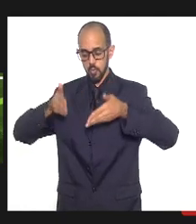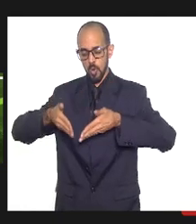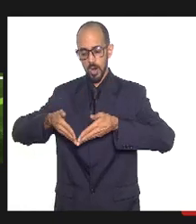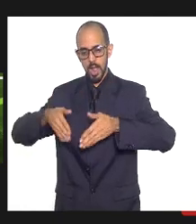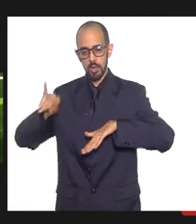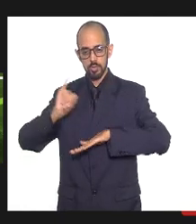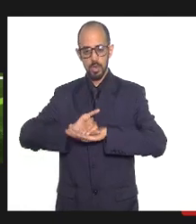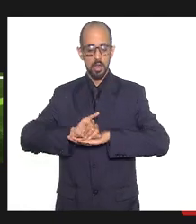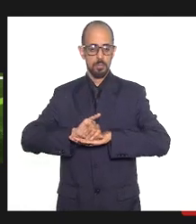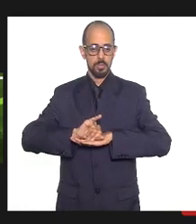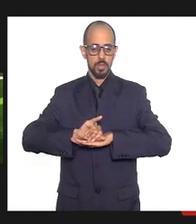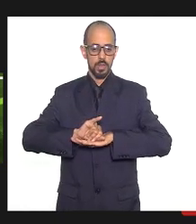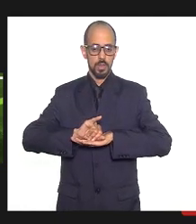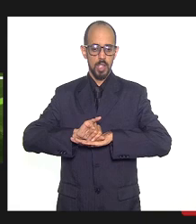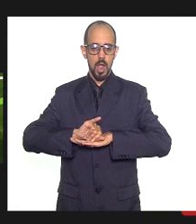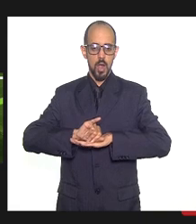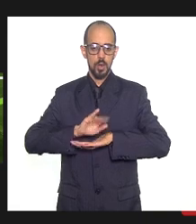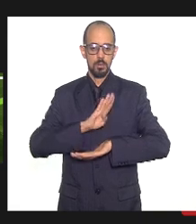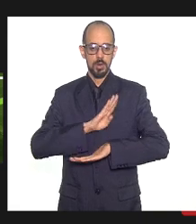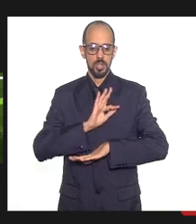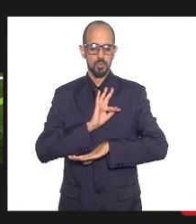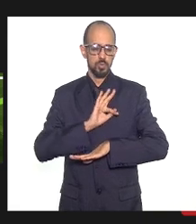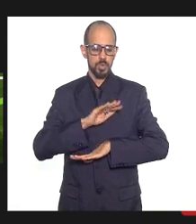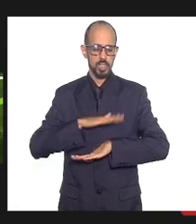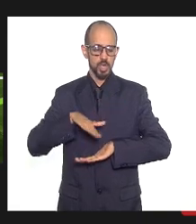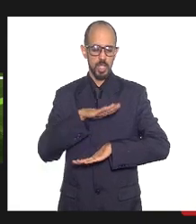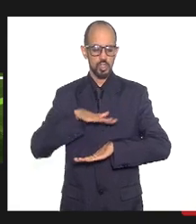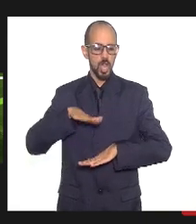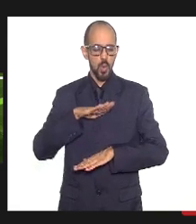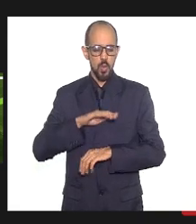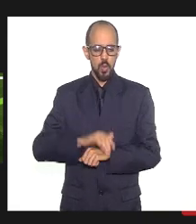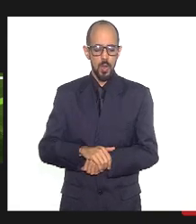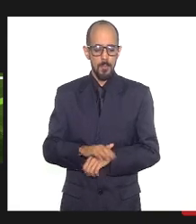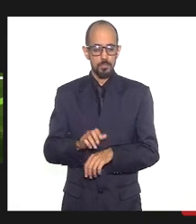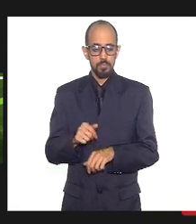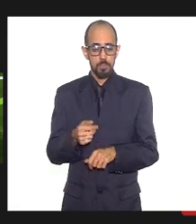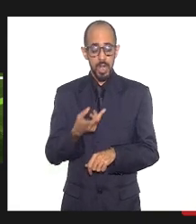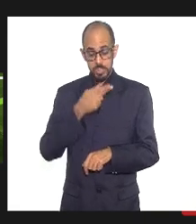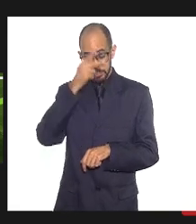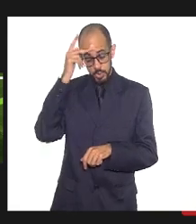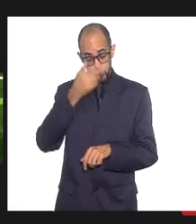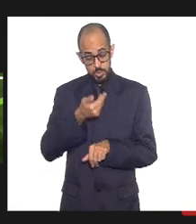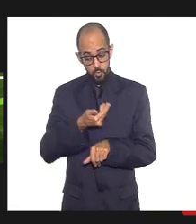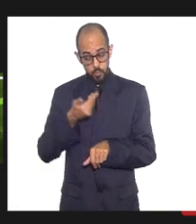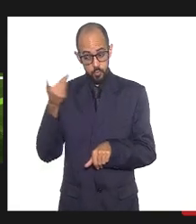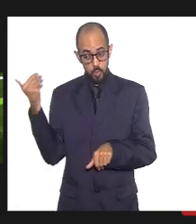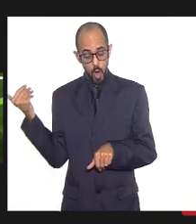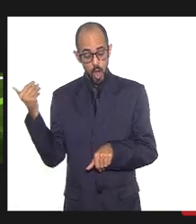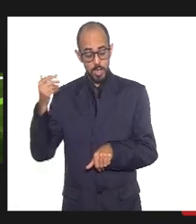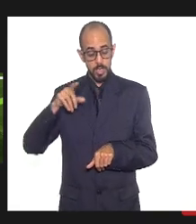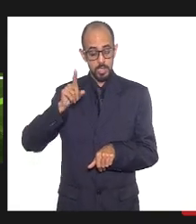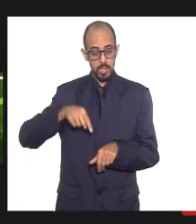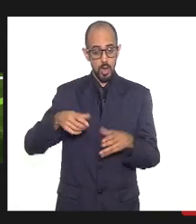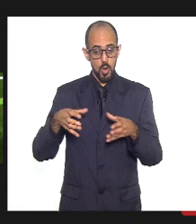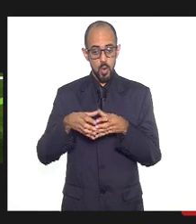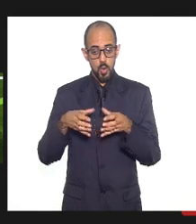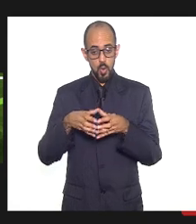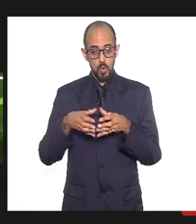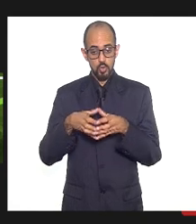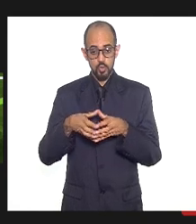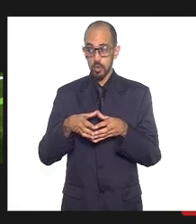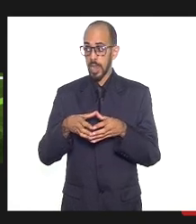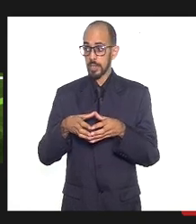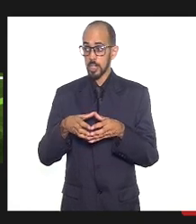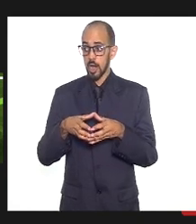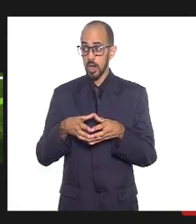Rio, né? E uma vez, para quem está fora desse contexto, que é o conjunto das comunidades,